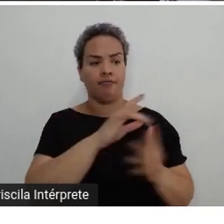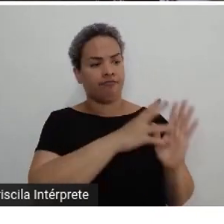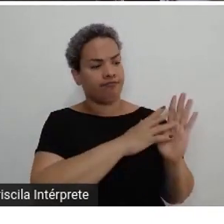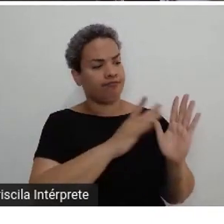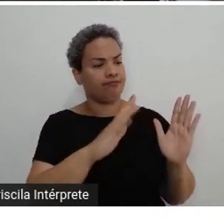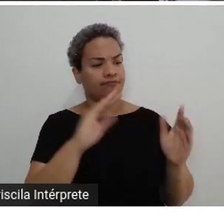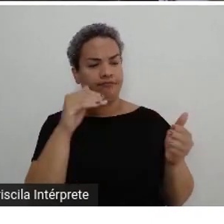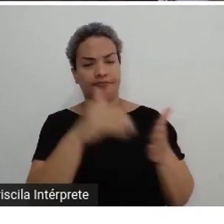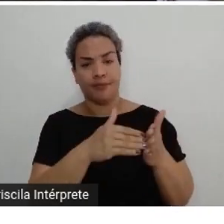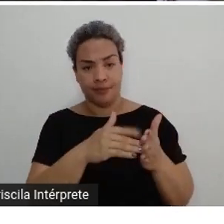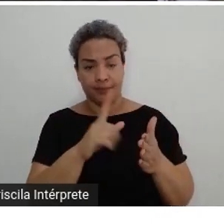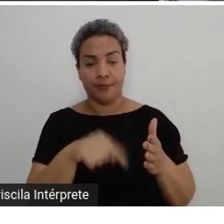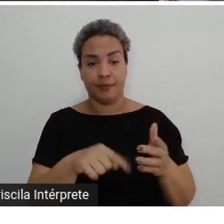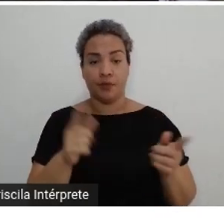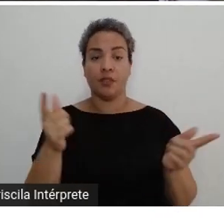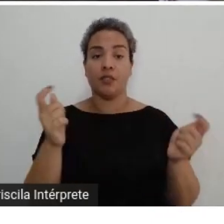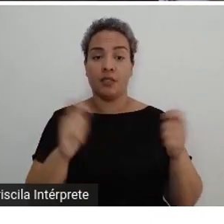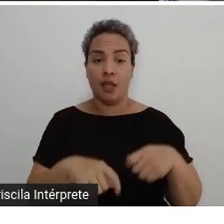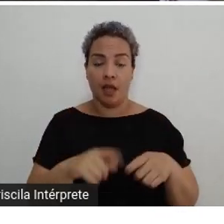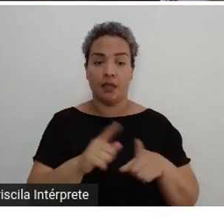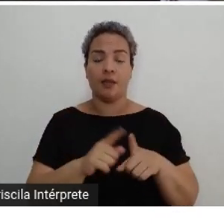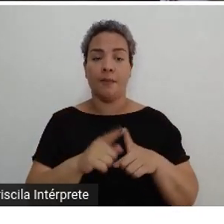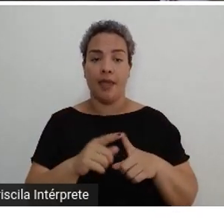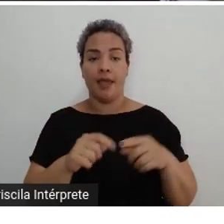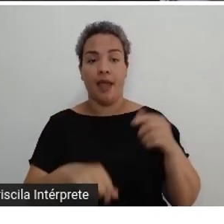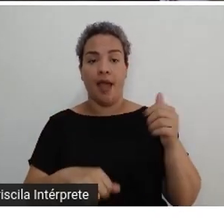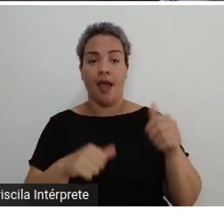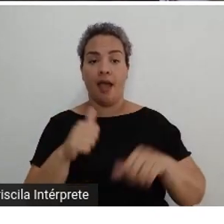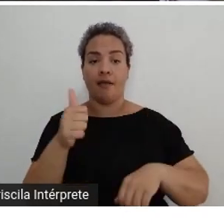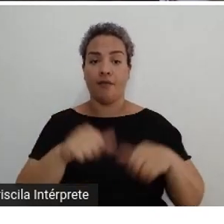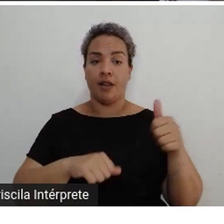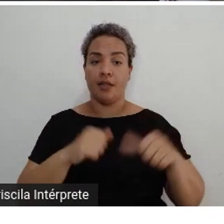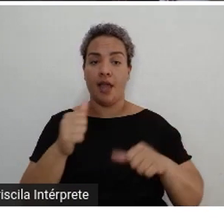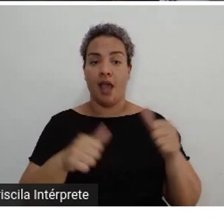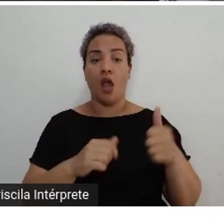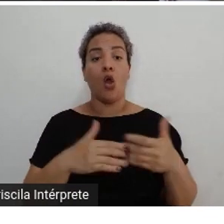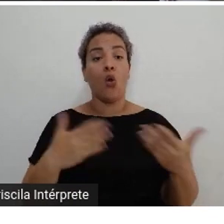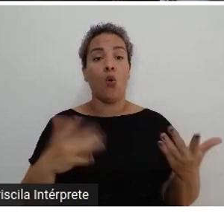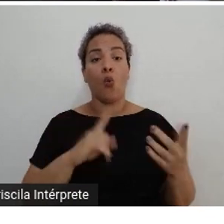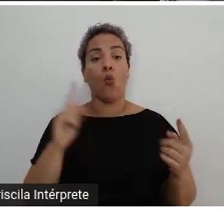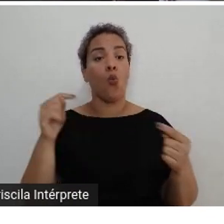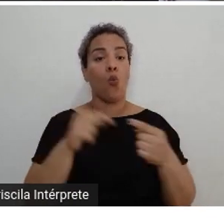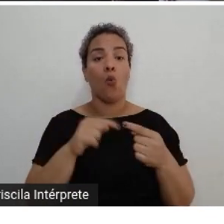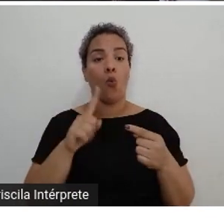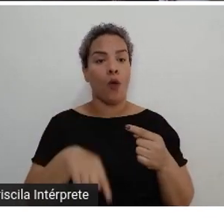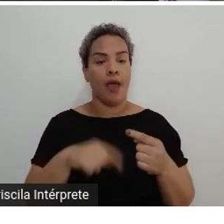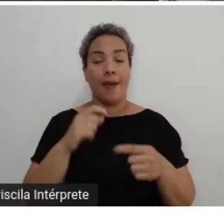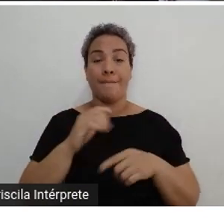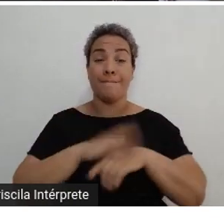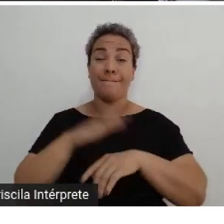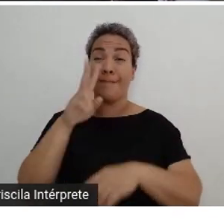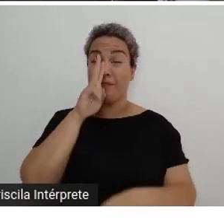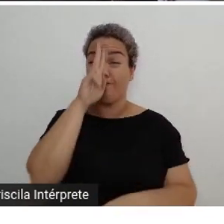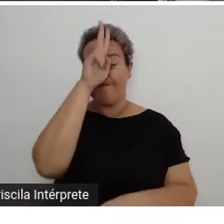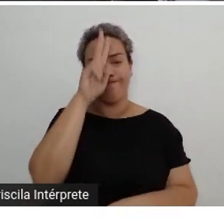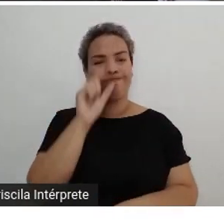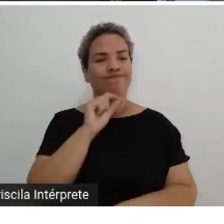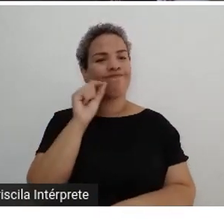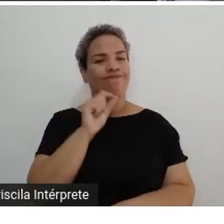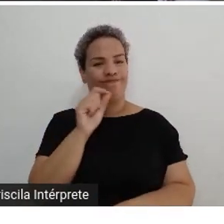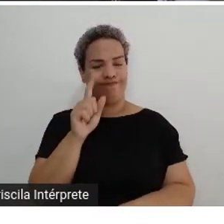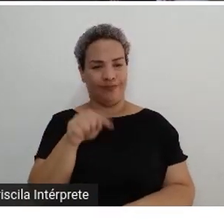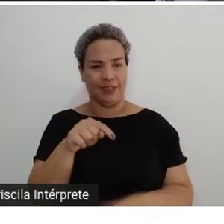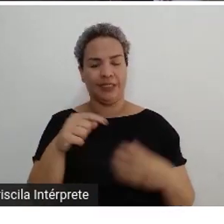também consegue descer um nível e avaliar qual é o ponto que está sendo mais gritante, por exemplo, né, que